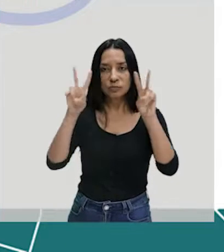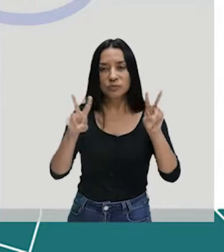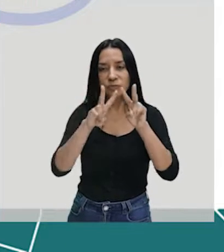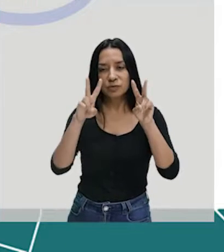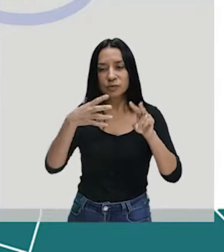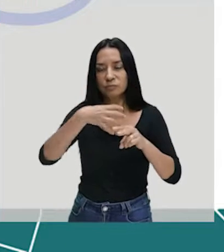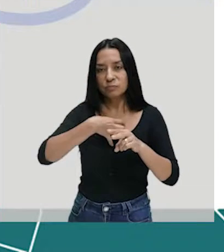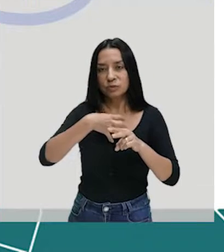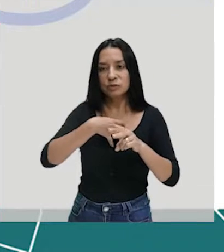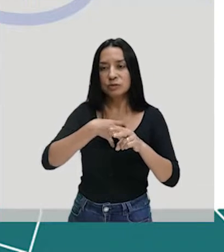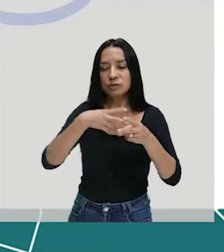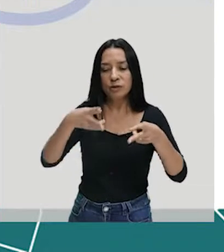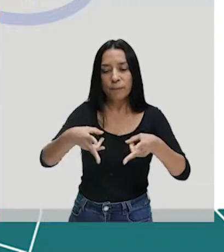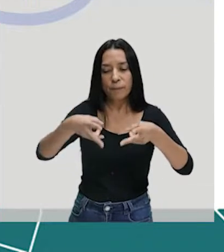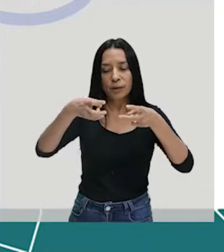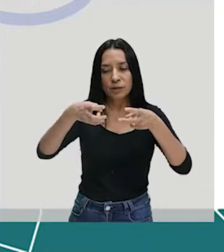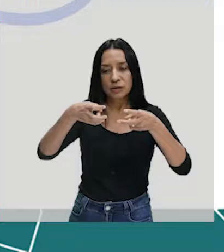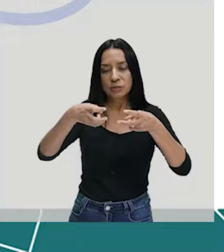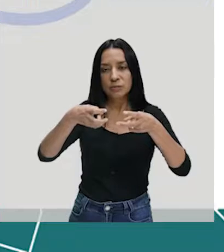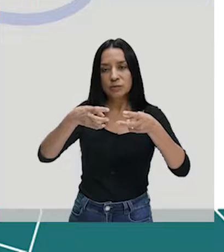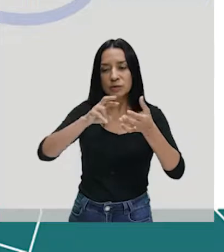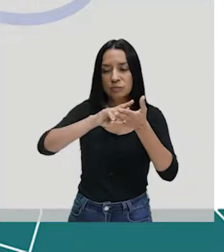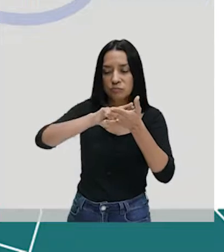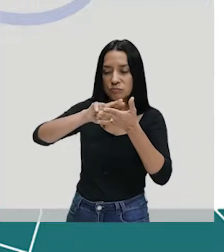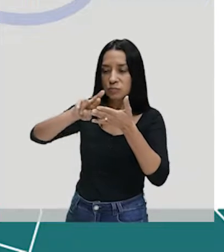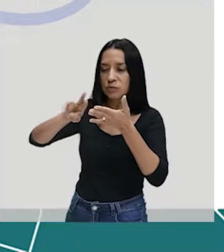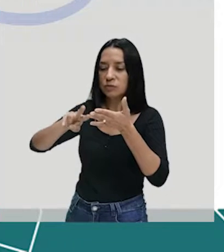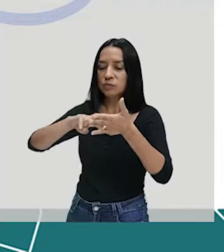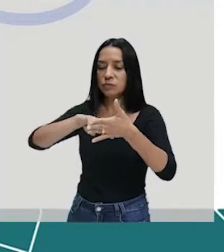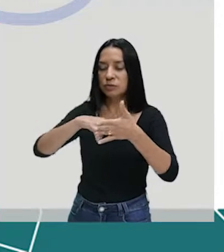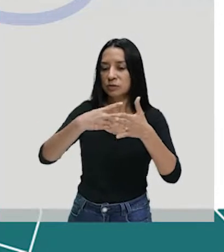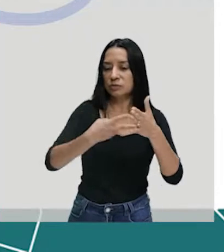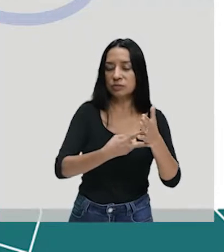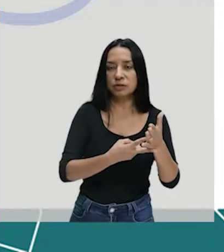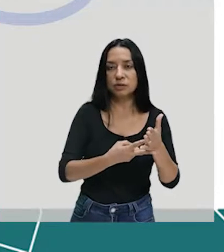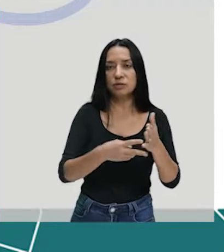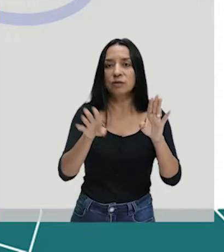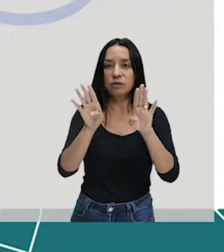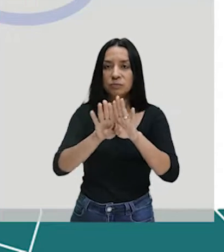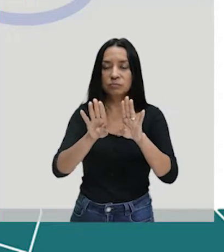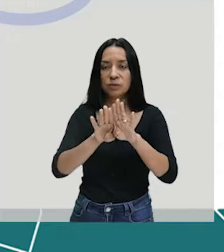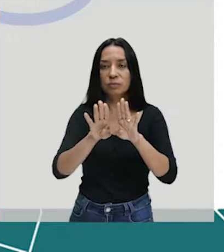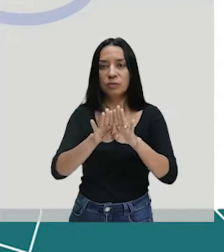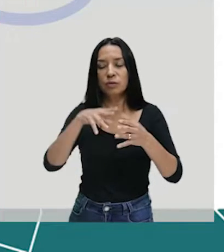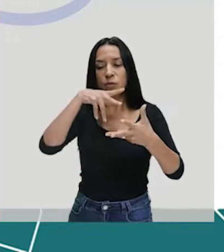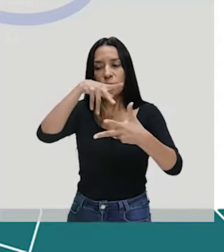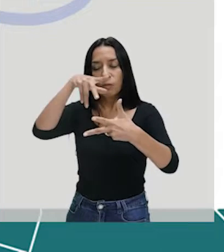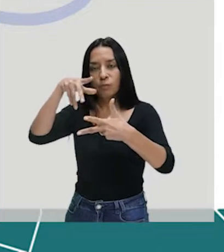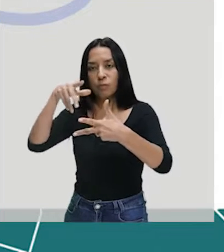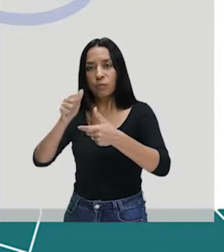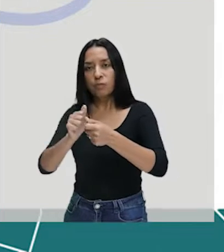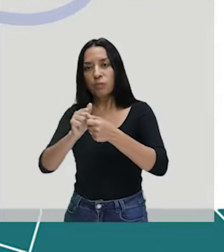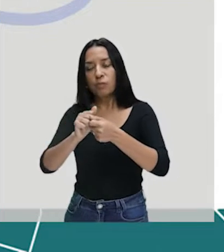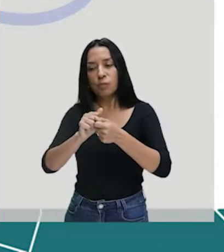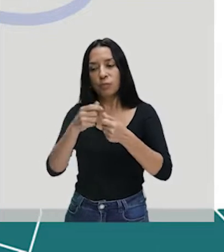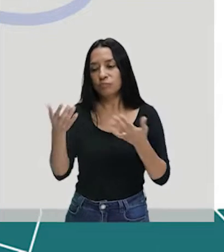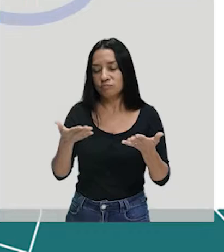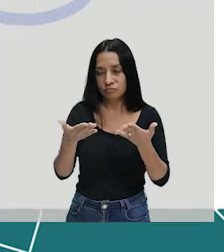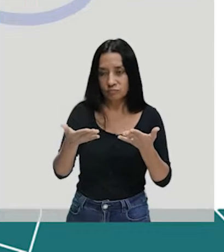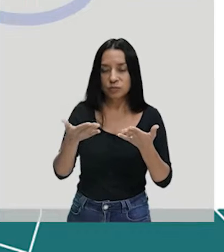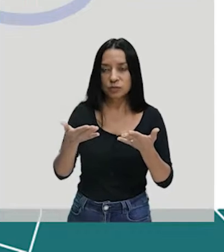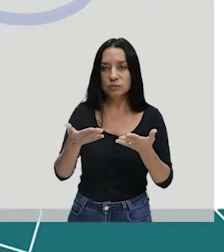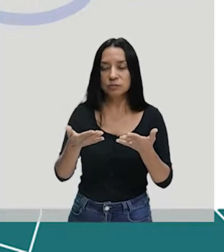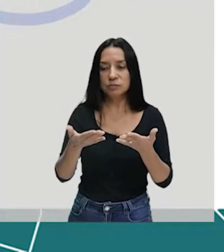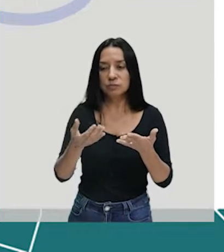percebida tocada de diferentes formas e sentidos ao mesmo tempo o mundo globalizado nesse